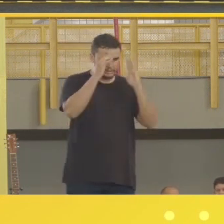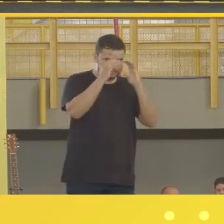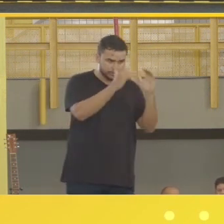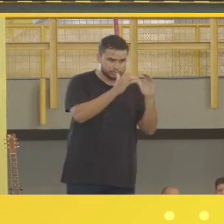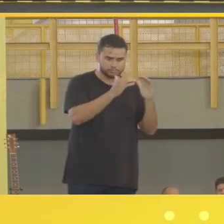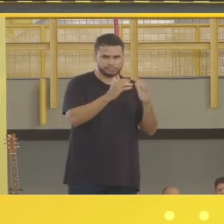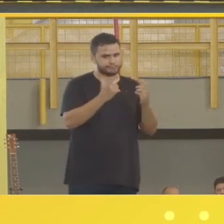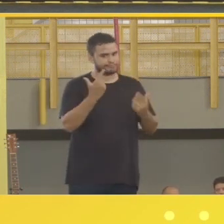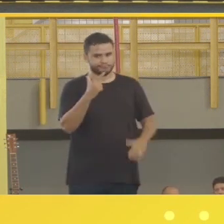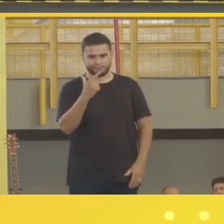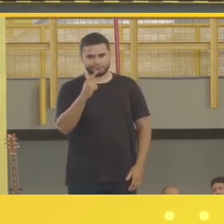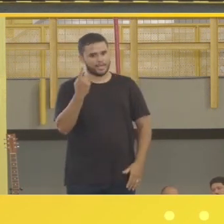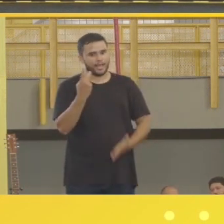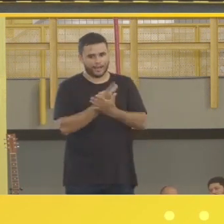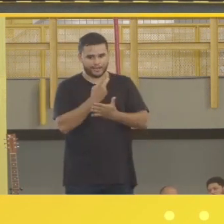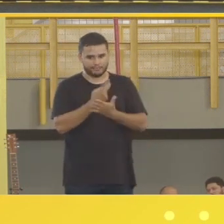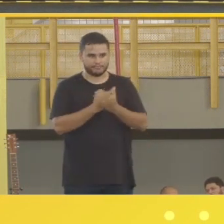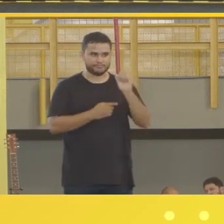B,